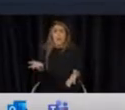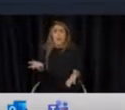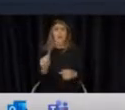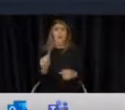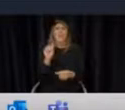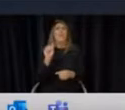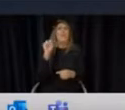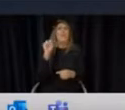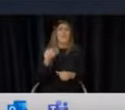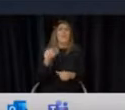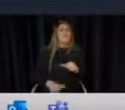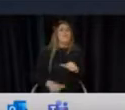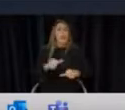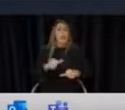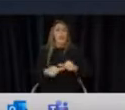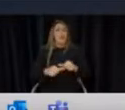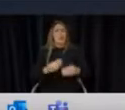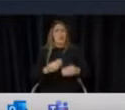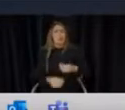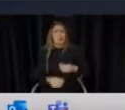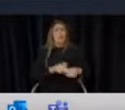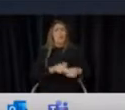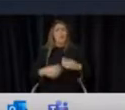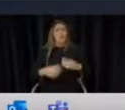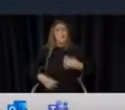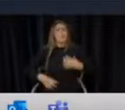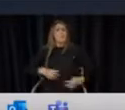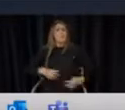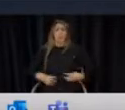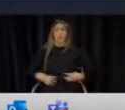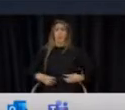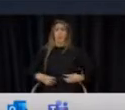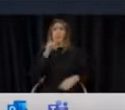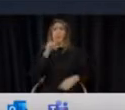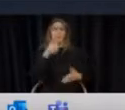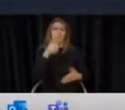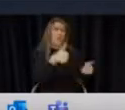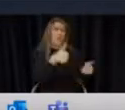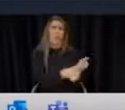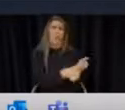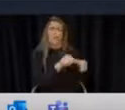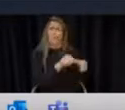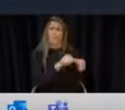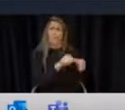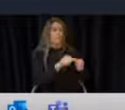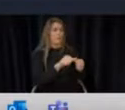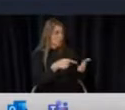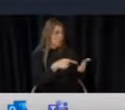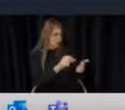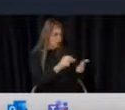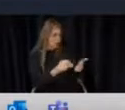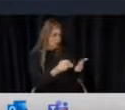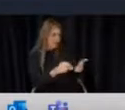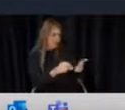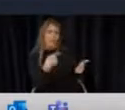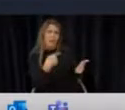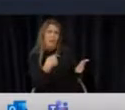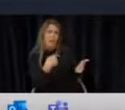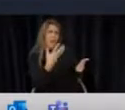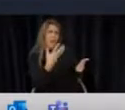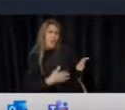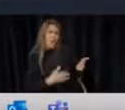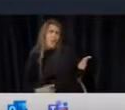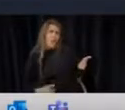ia retirar seu documento, ser questionado e já ter que responder, sem saber como que funcionava esse programa. Então, a gente